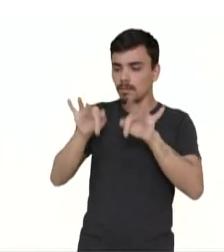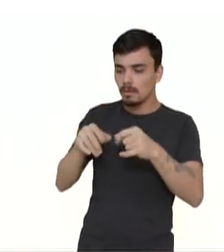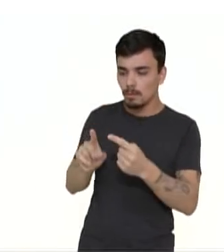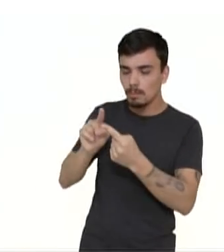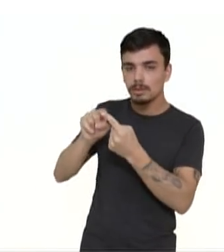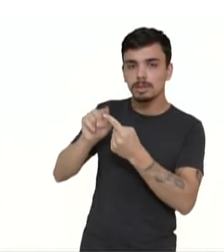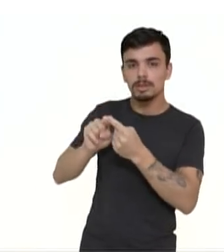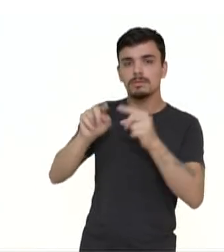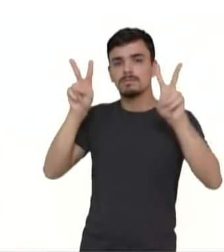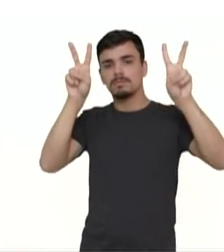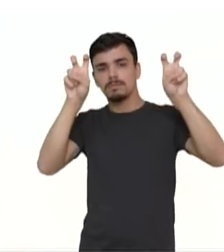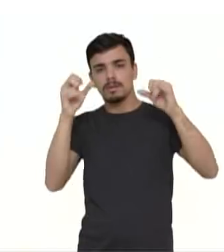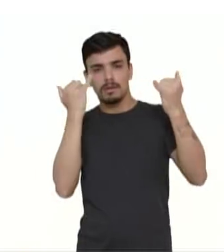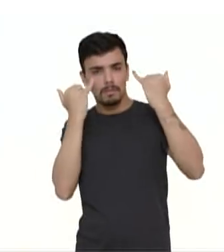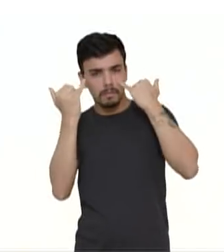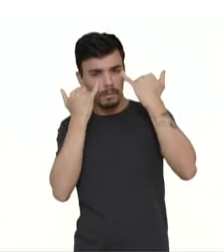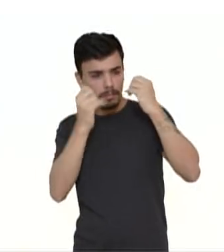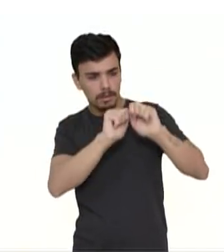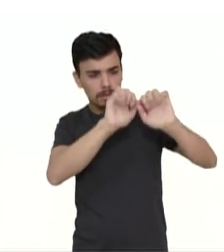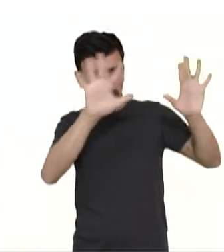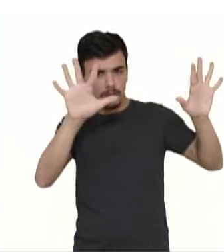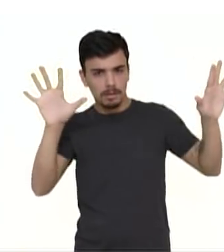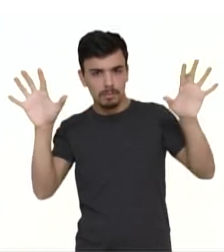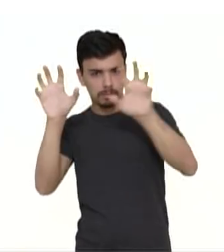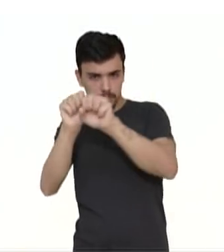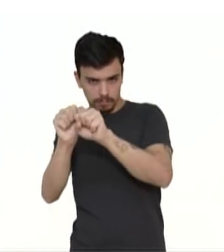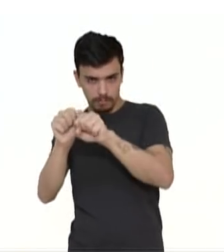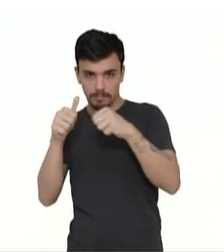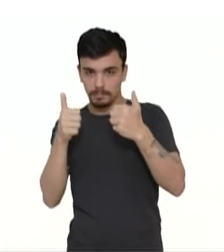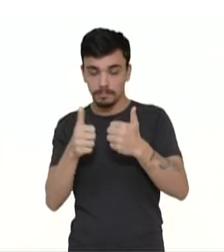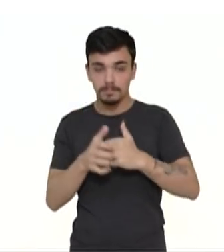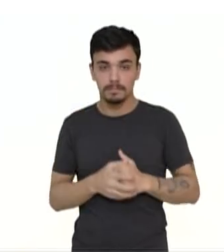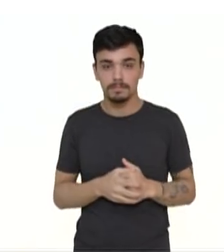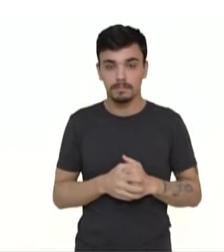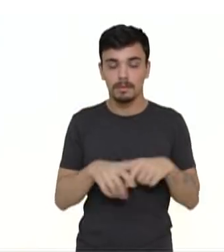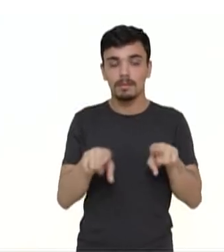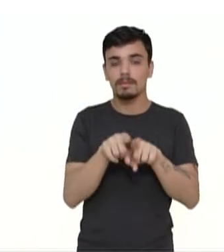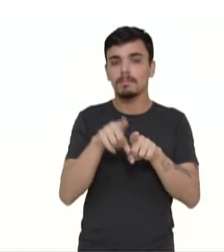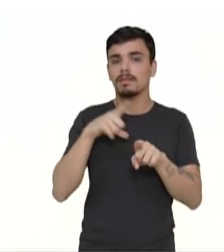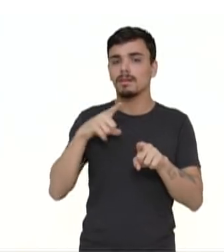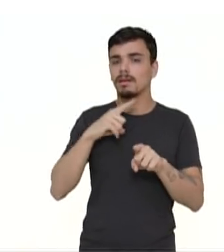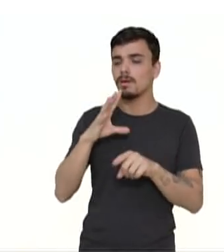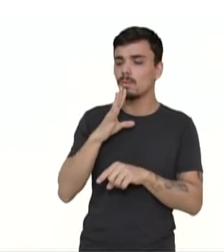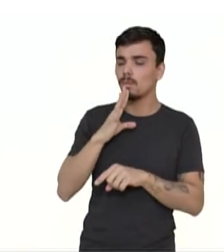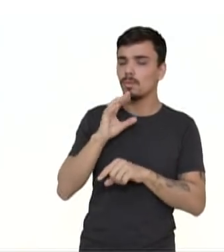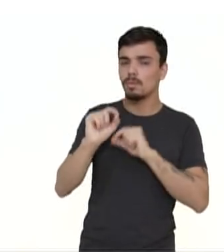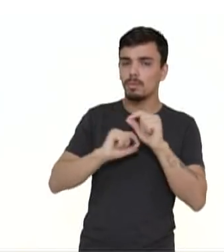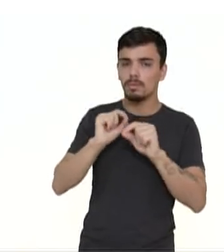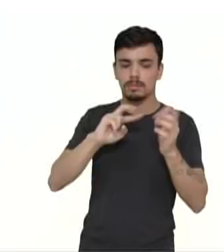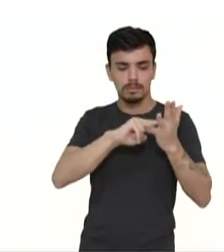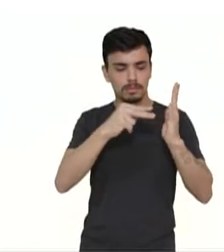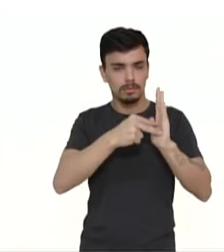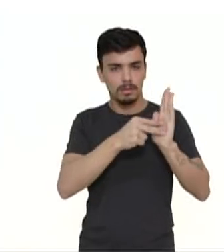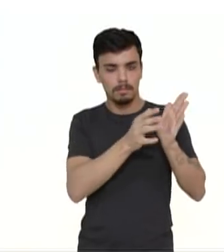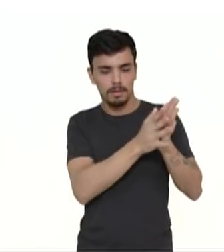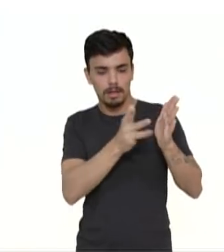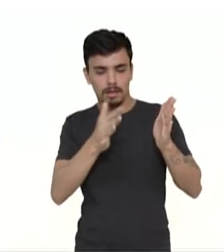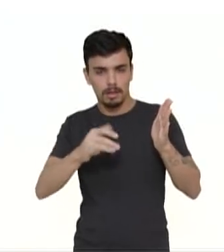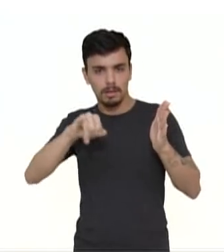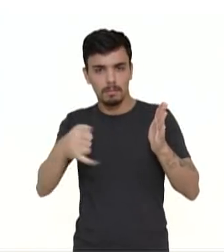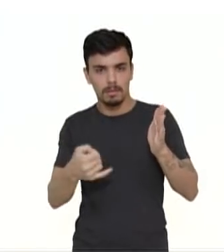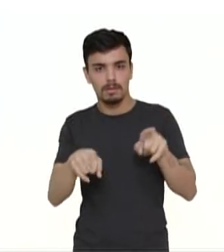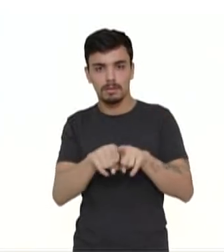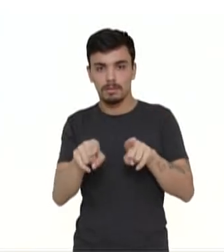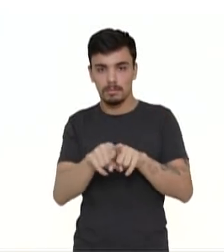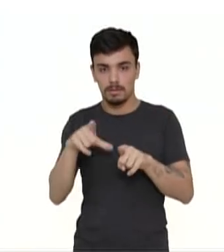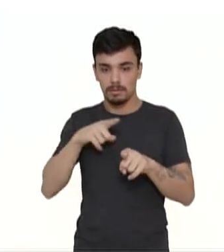finalidade, o tema, as informações explícitas e implícitas. Também vamos reconhecer o efeito de sentido decorrente da exploração de